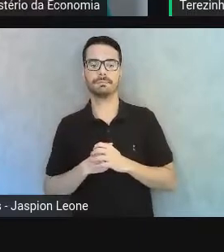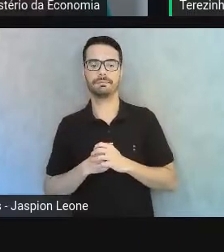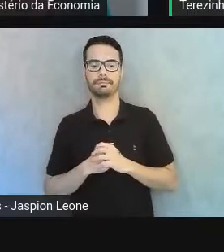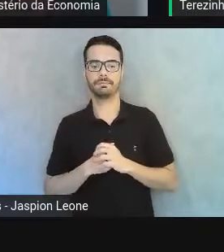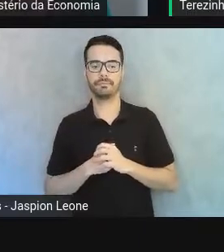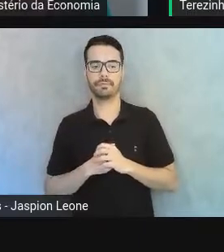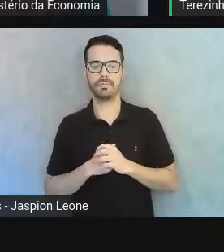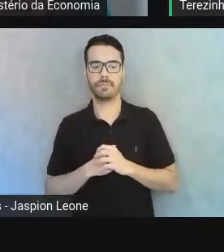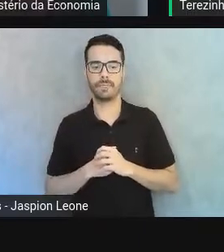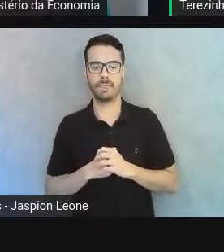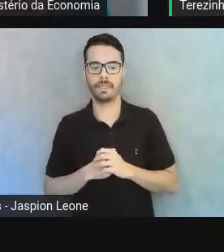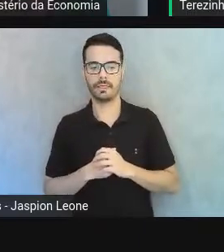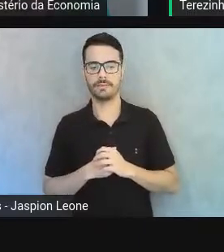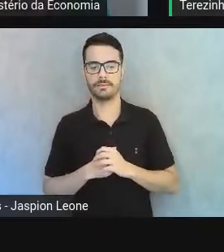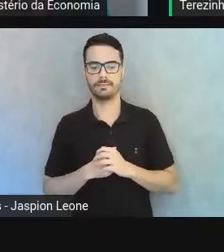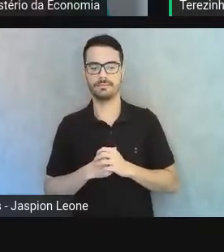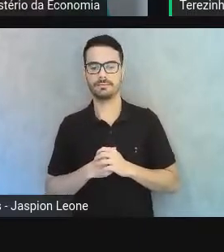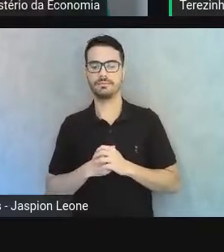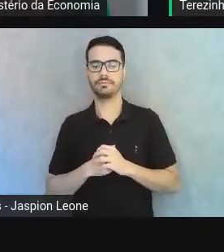Lívia, gostaria de comentar?